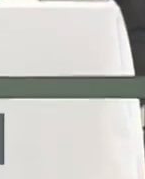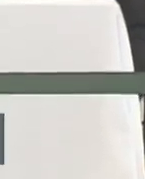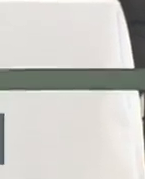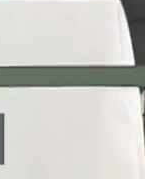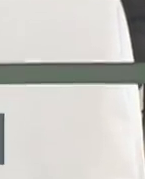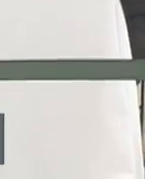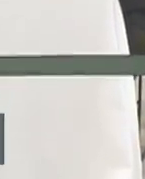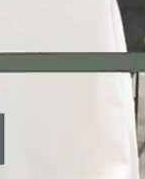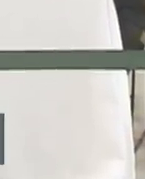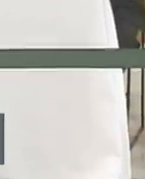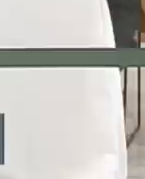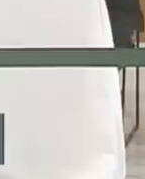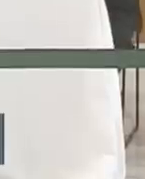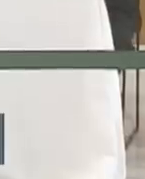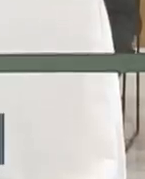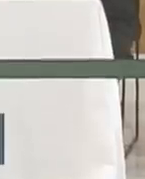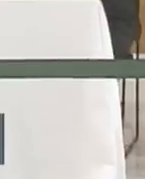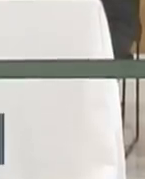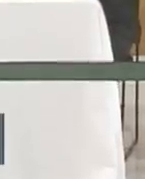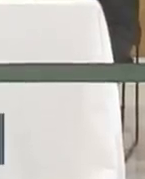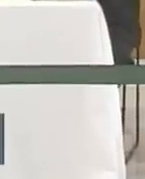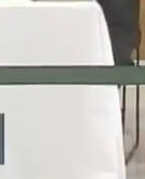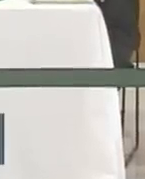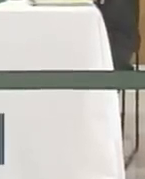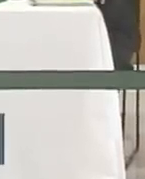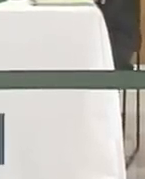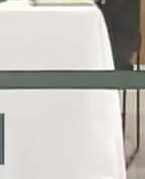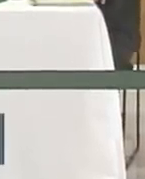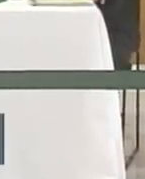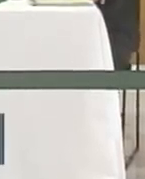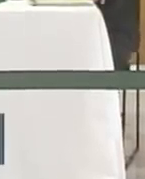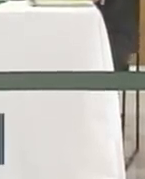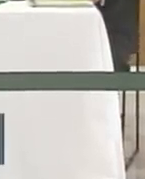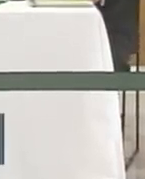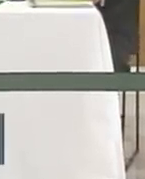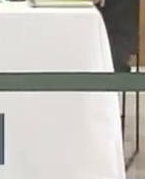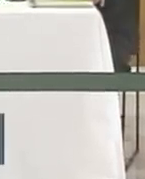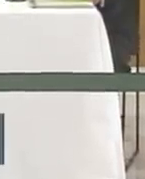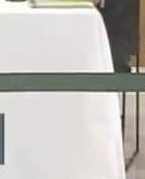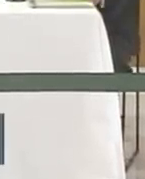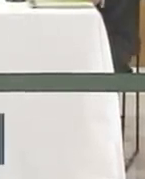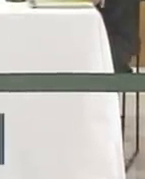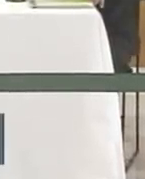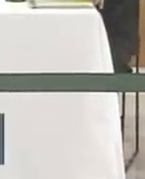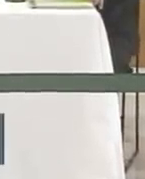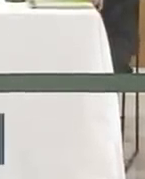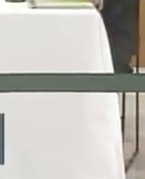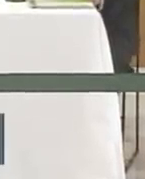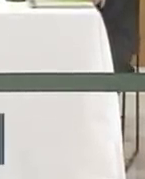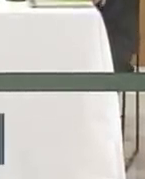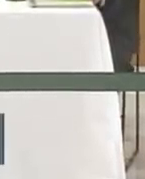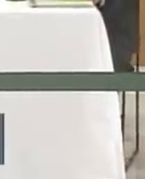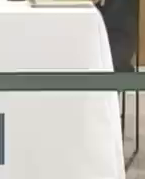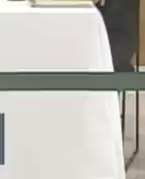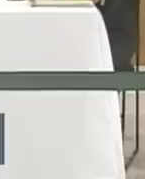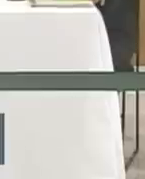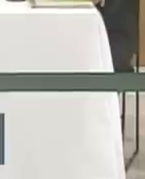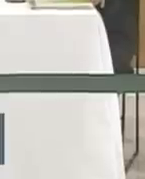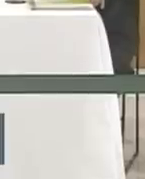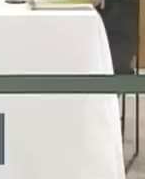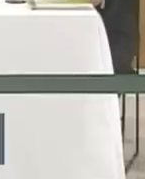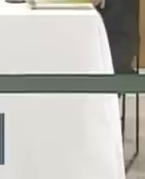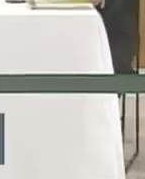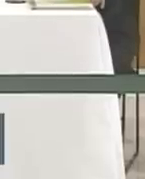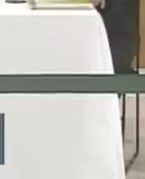Huguette fez, de que há um roteiro nesse processo, nesse ano de 2012, como bem lembrou o Jorge, um ano que pode